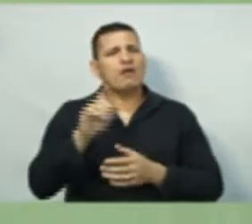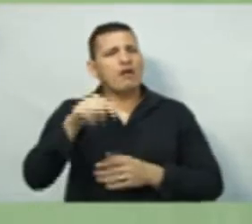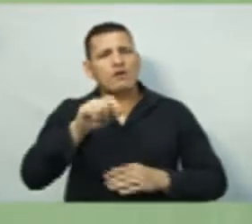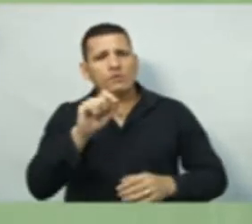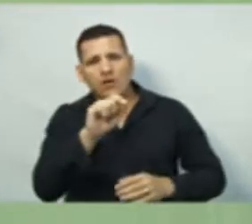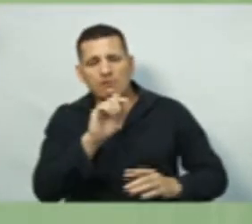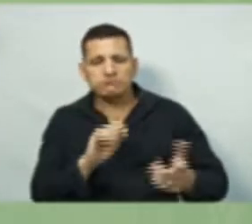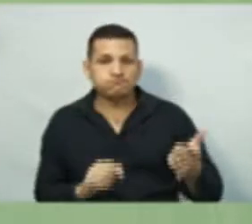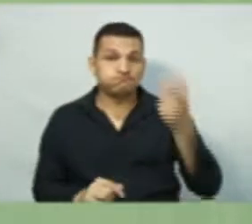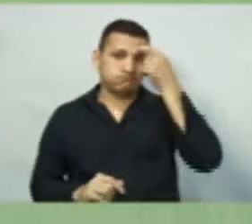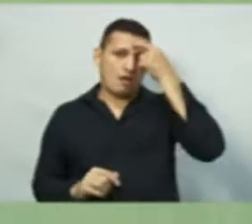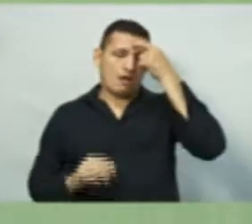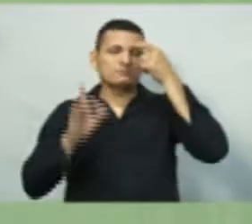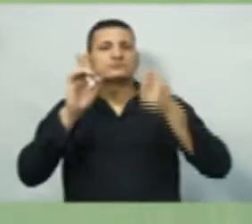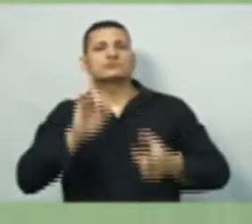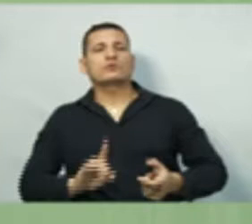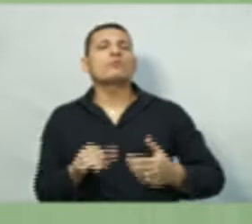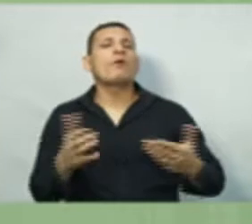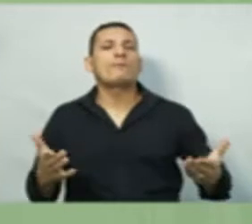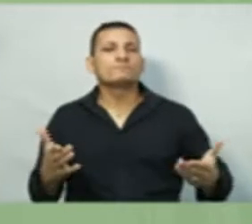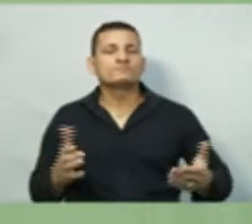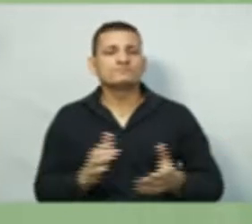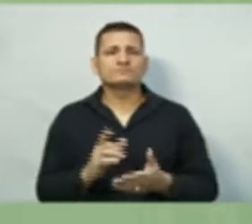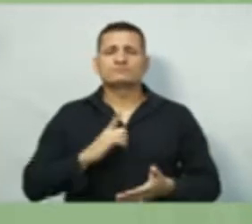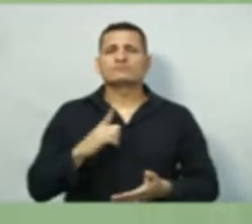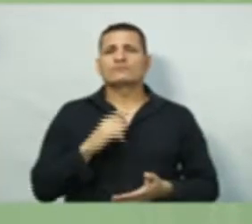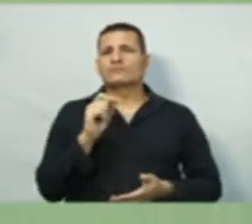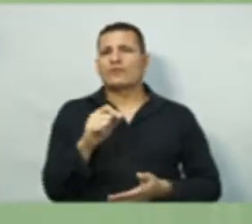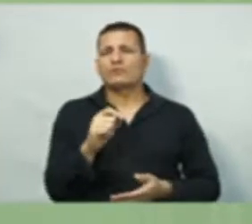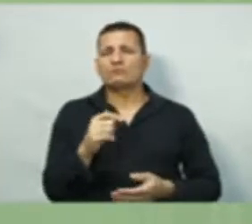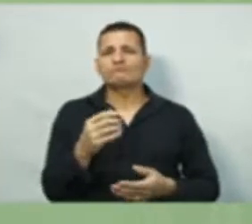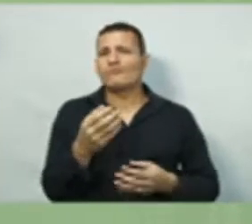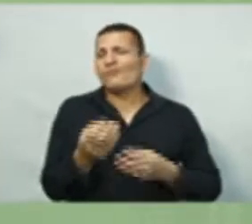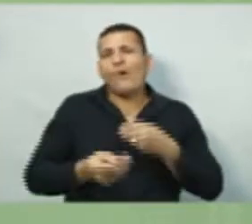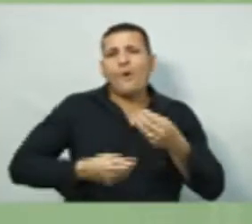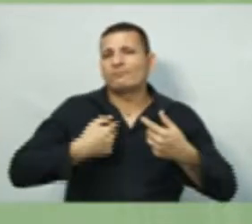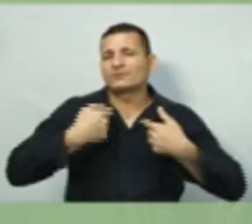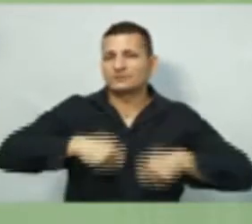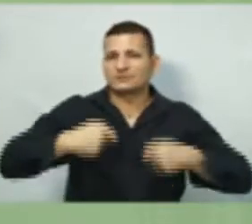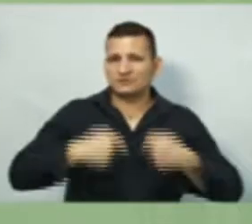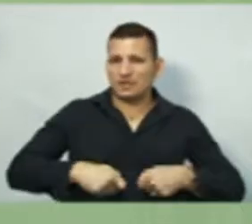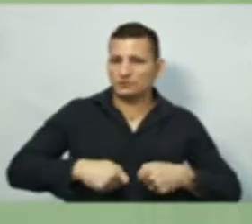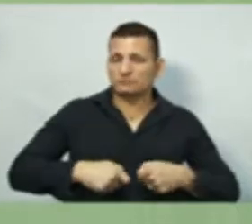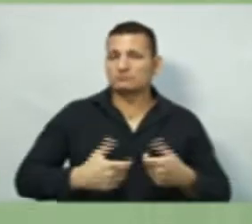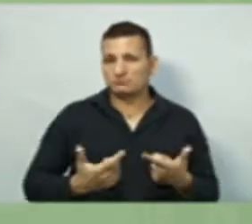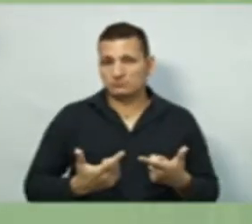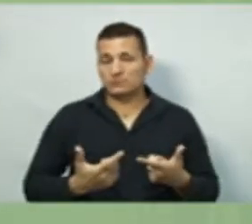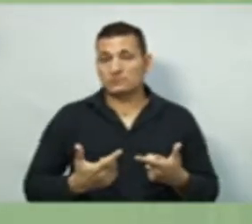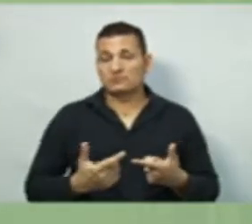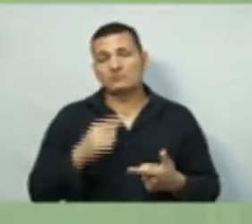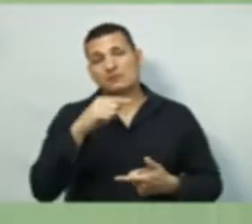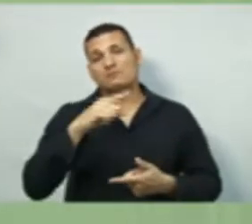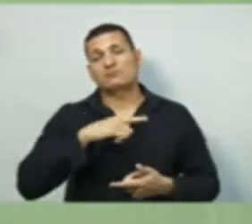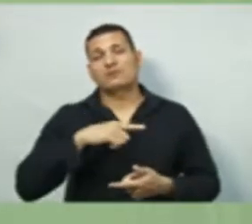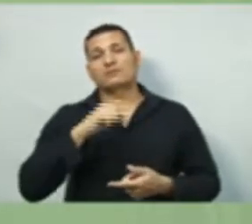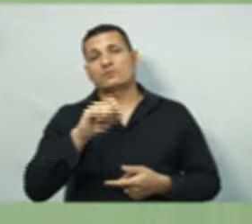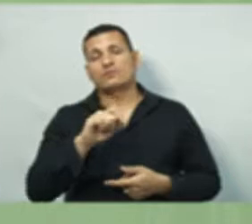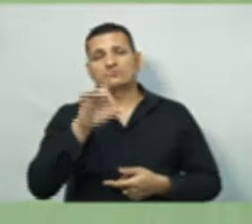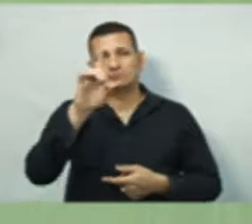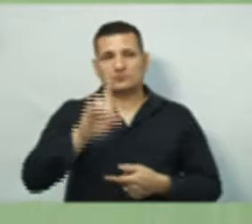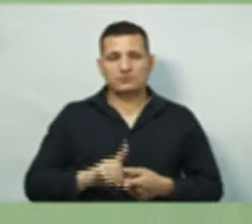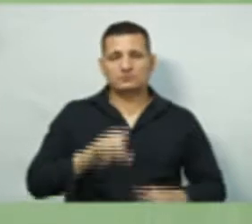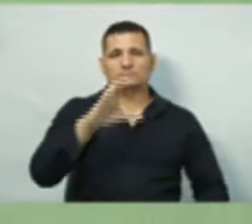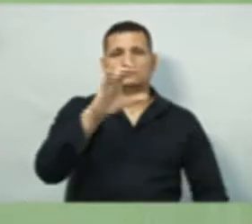como contrapartida a realização dos deveres. Isso implica no efetivo exercício dos direitos